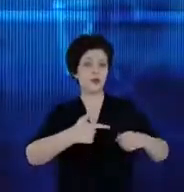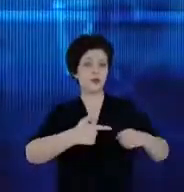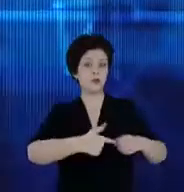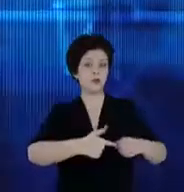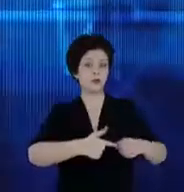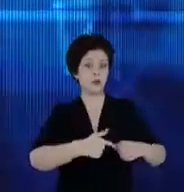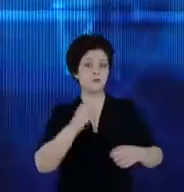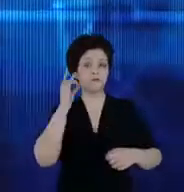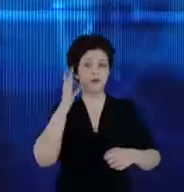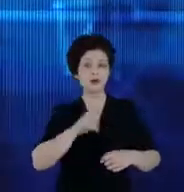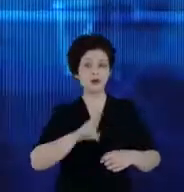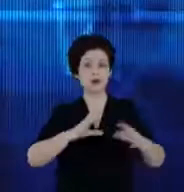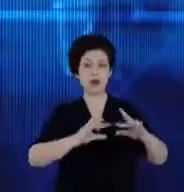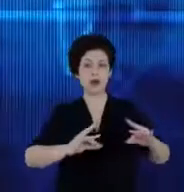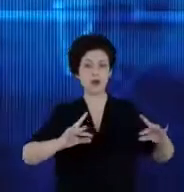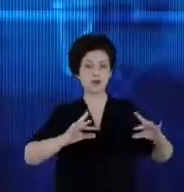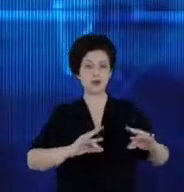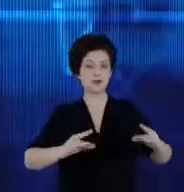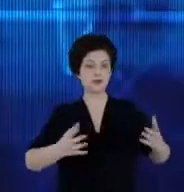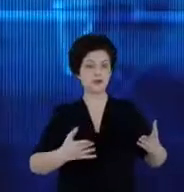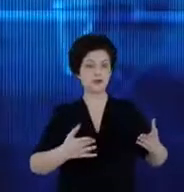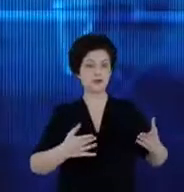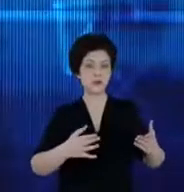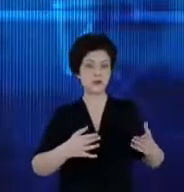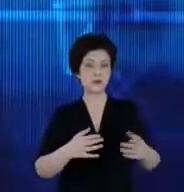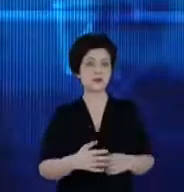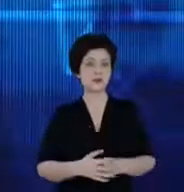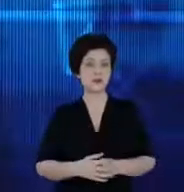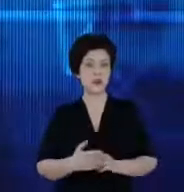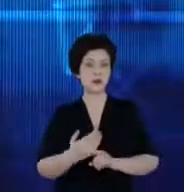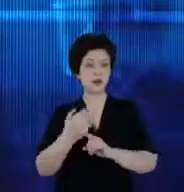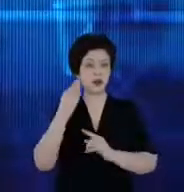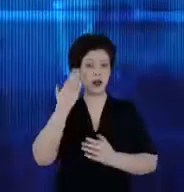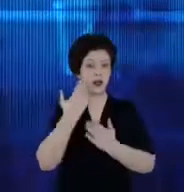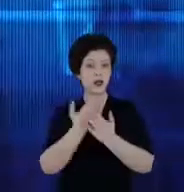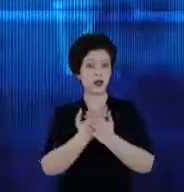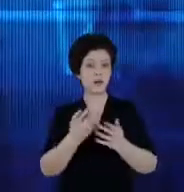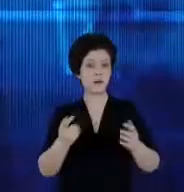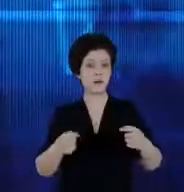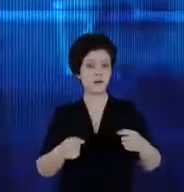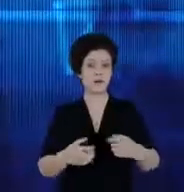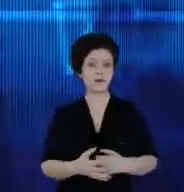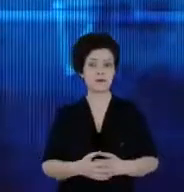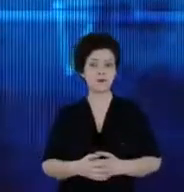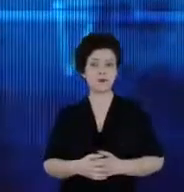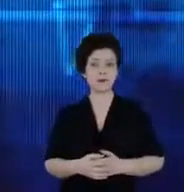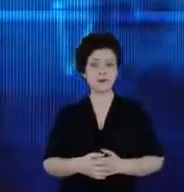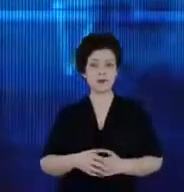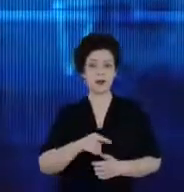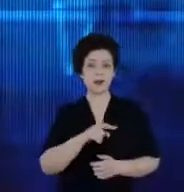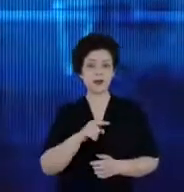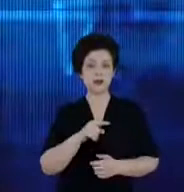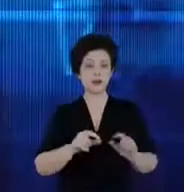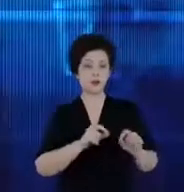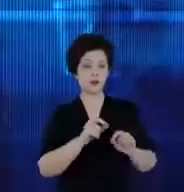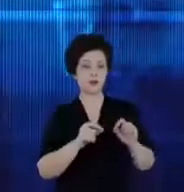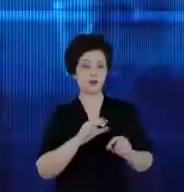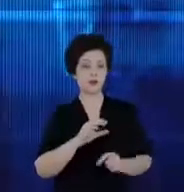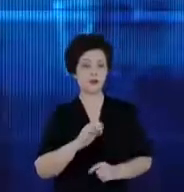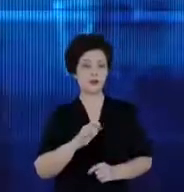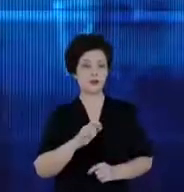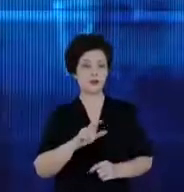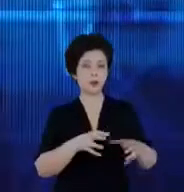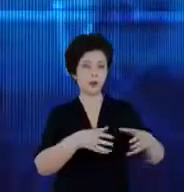né. Então, também é uma tecnologia que acreditamos viável. E a célula que a gente vem trabalhando